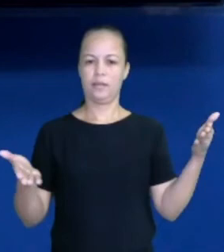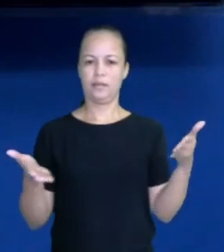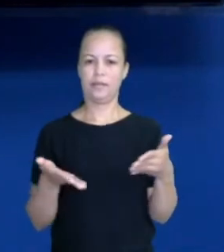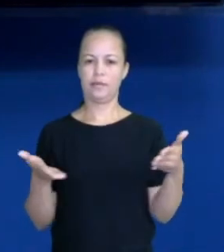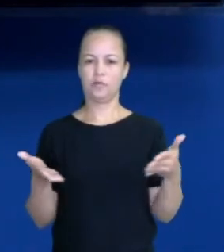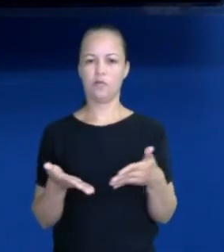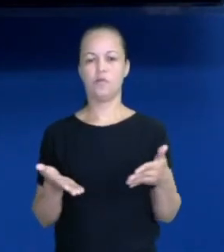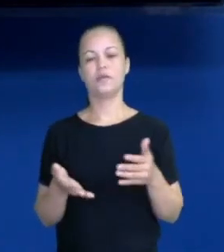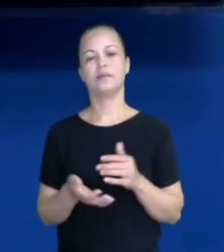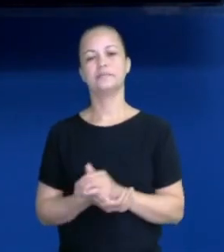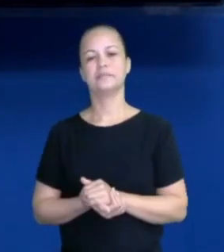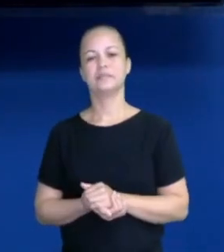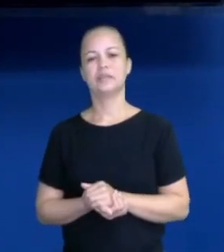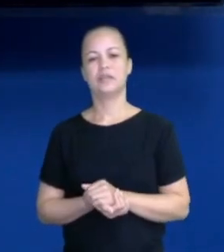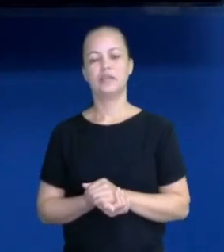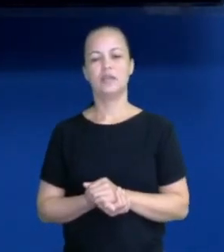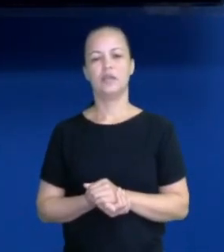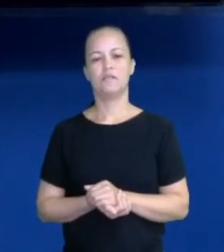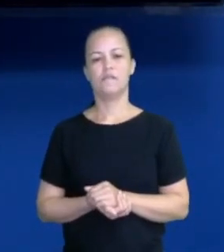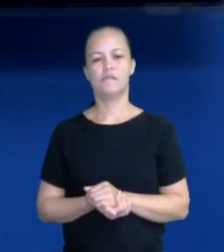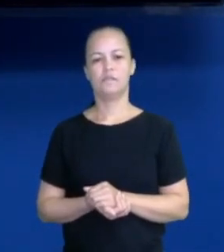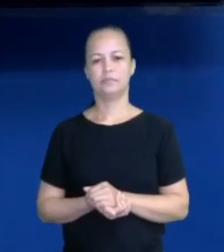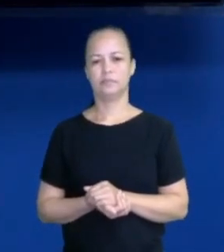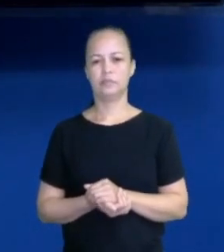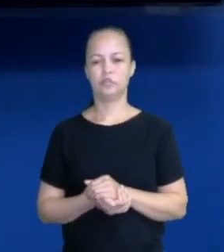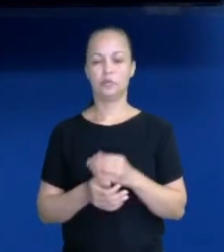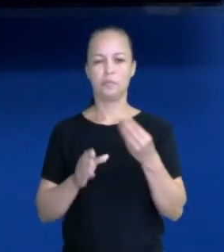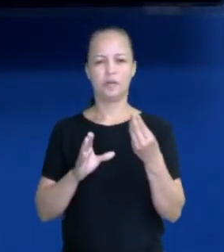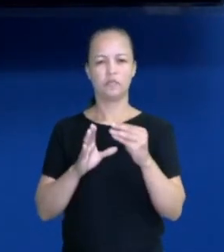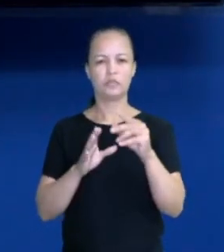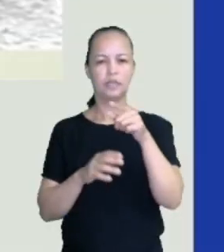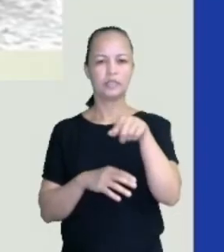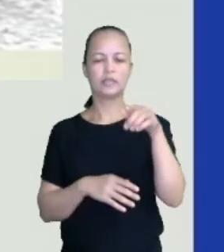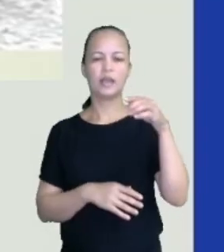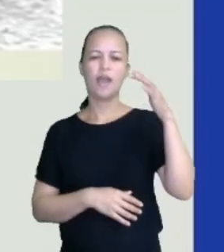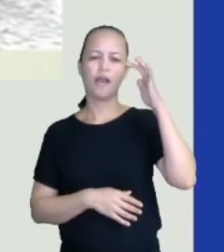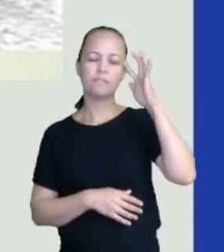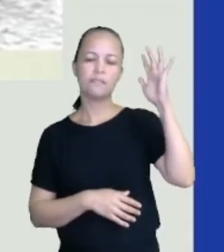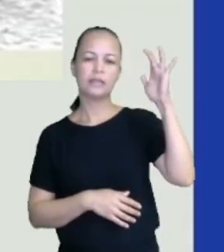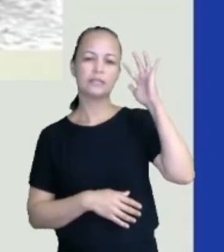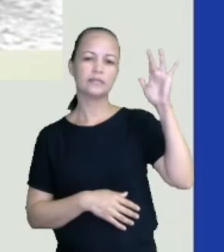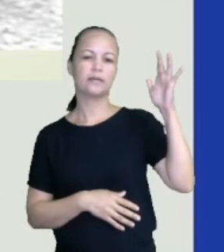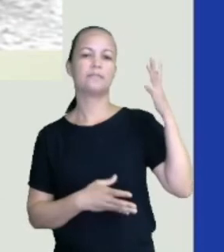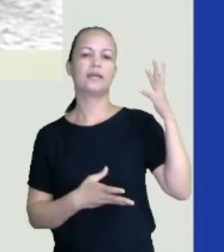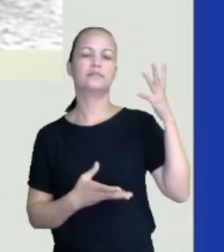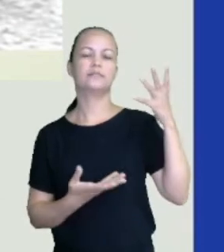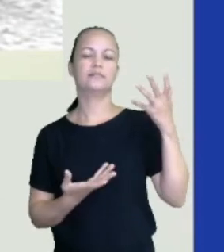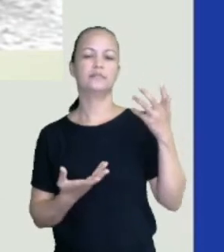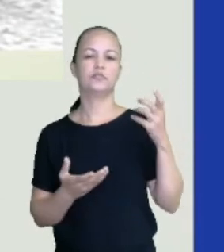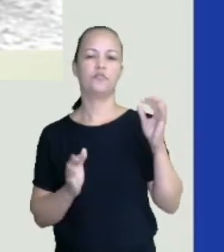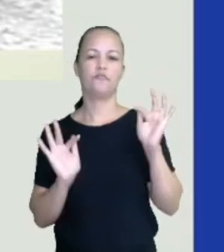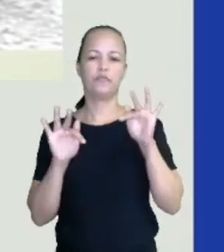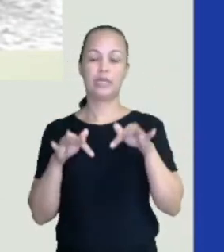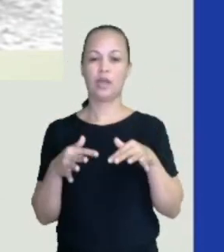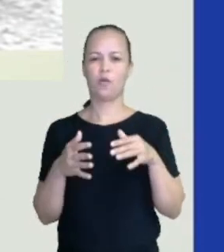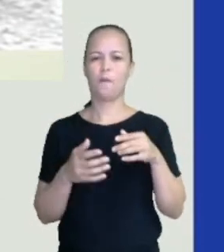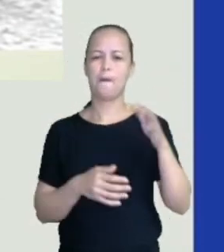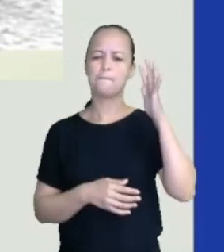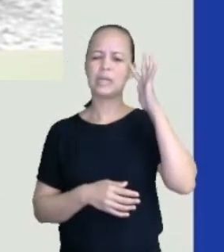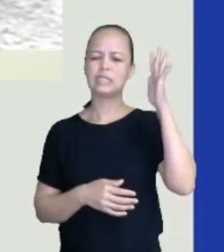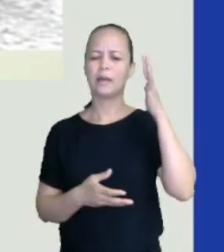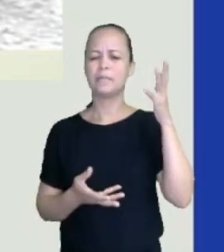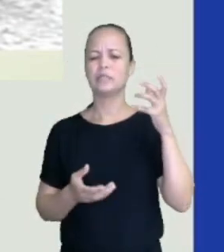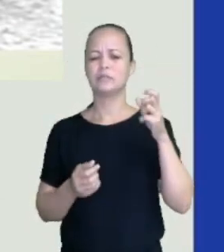agora eu deixei para vocês essa reflexão final, em que diz: